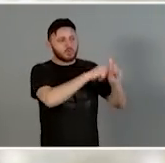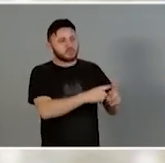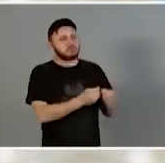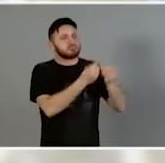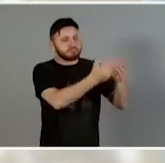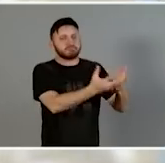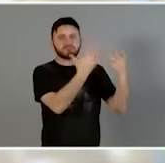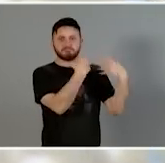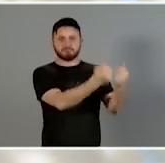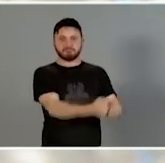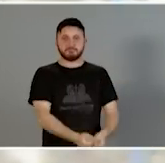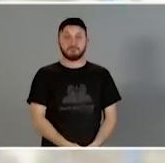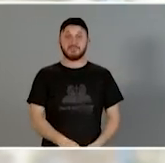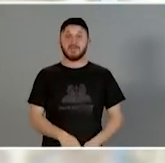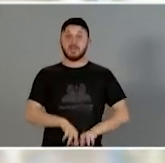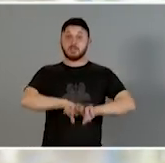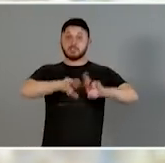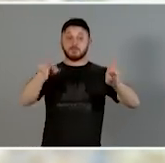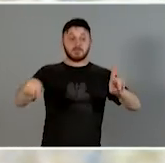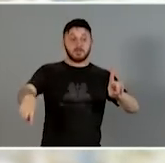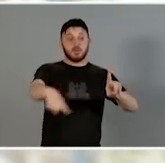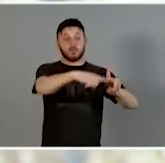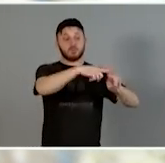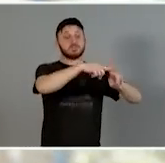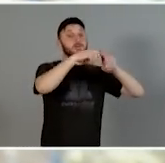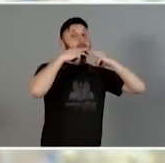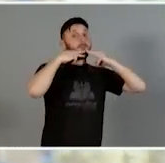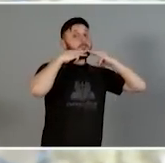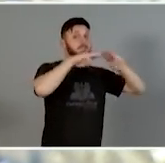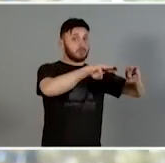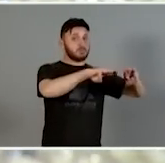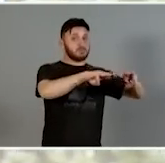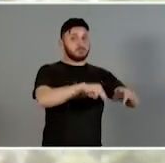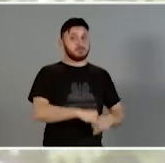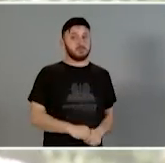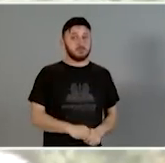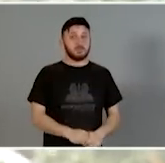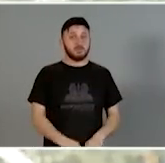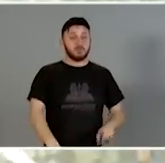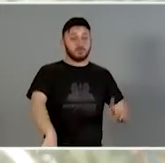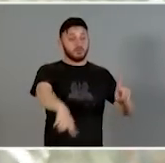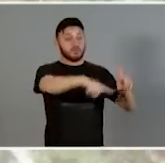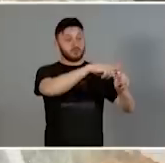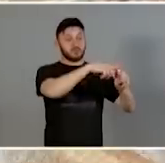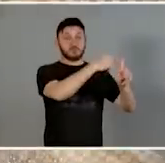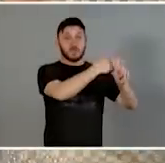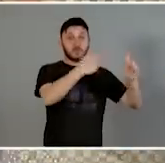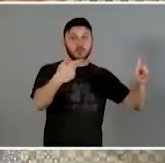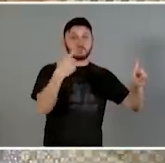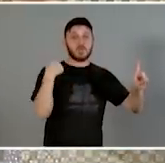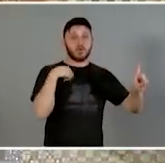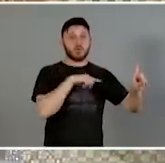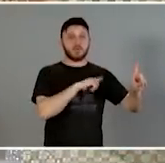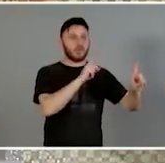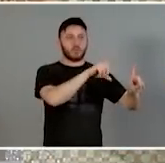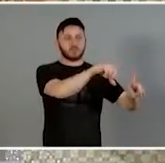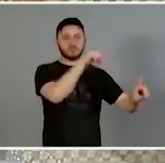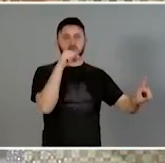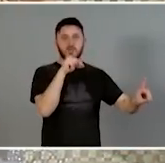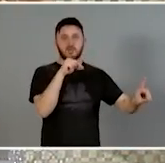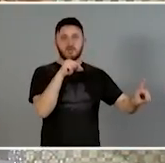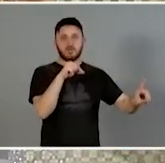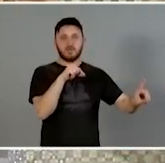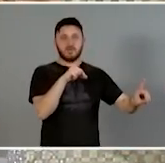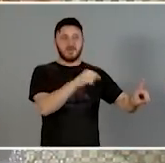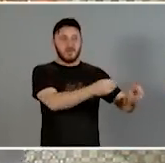Cruz é missão. cruz é algo que eu não escolhi e